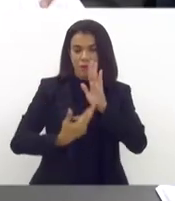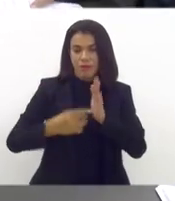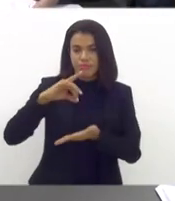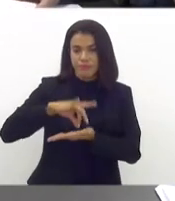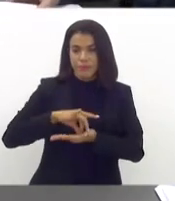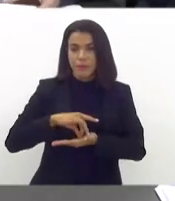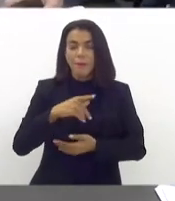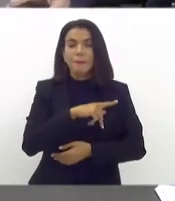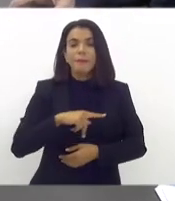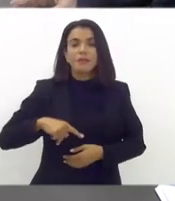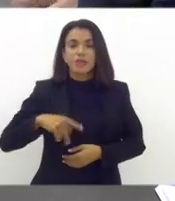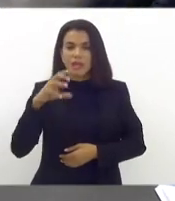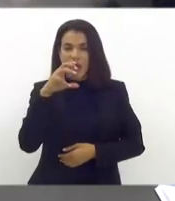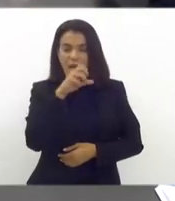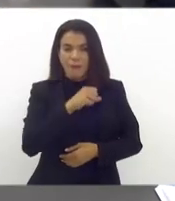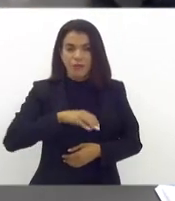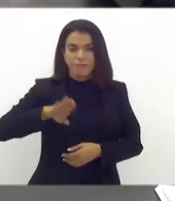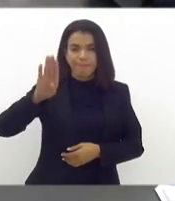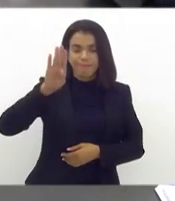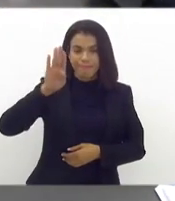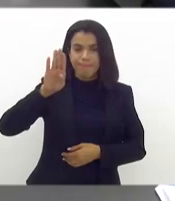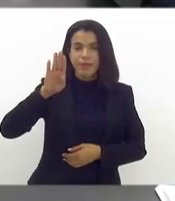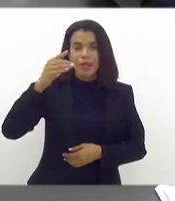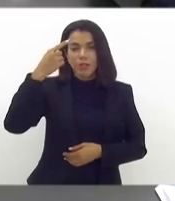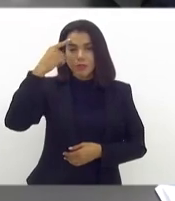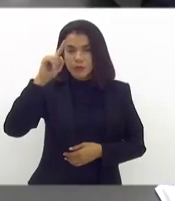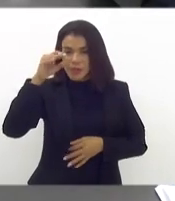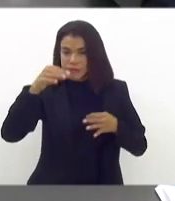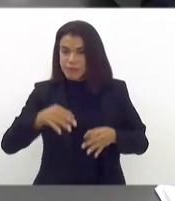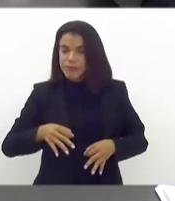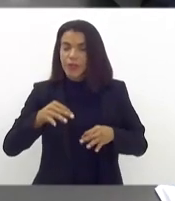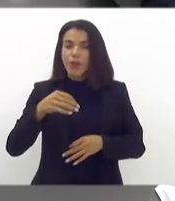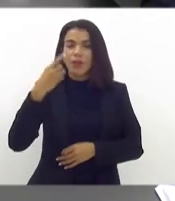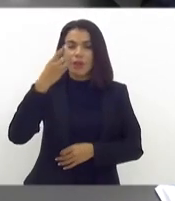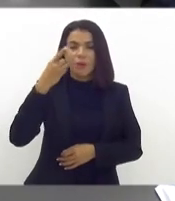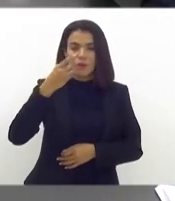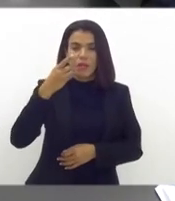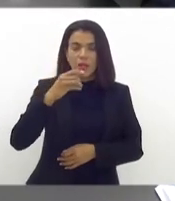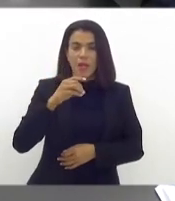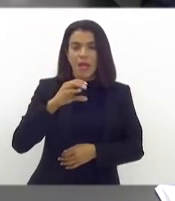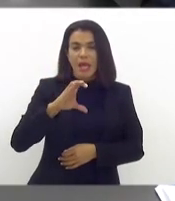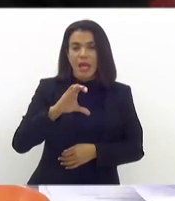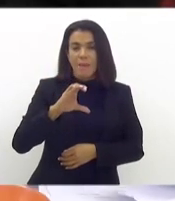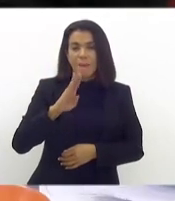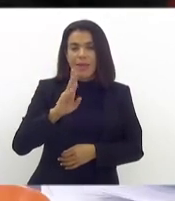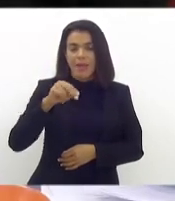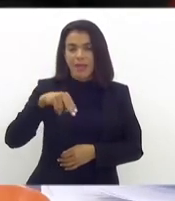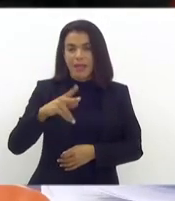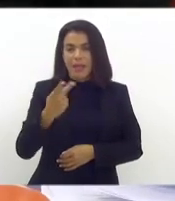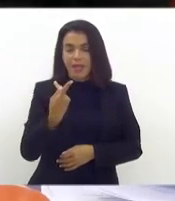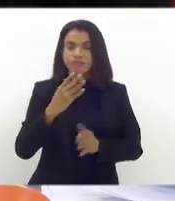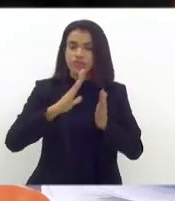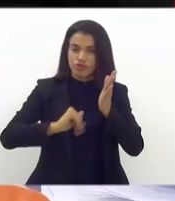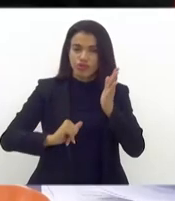Raves. Presidente, rapidinho, só para poder, não sei se foi confirmado aí, mas eu acho que o deputado Carlos BNH tirou o projeto dele,